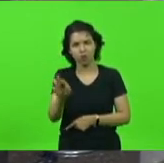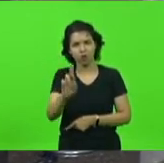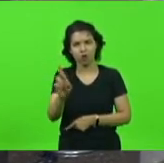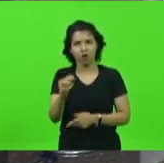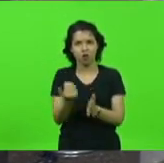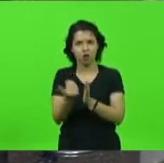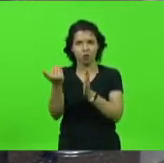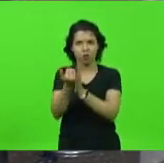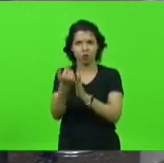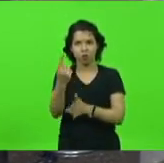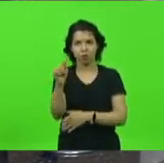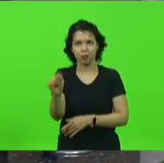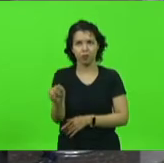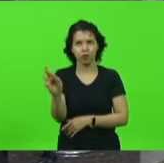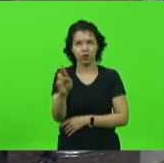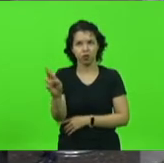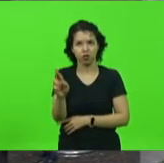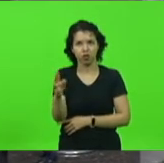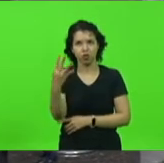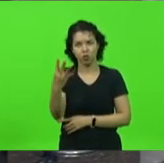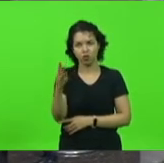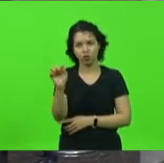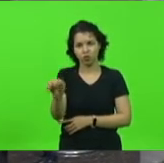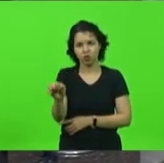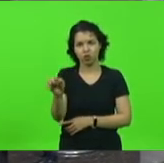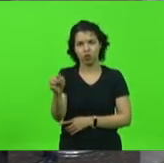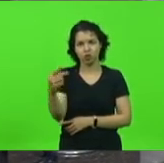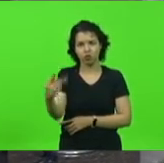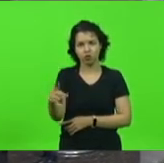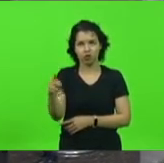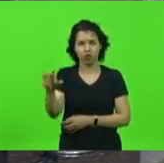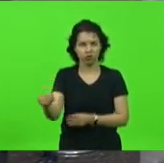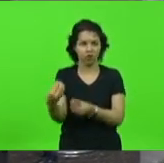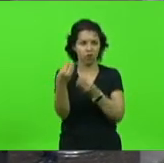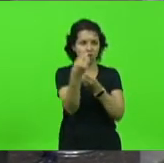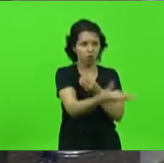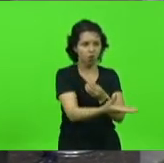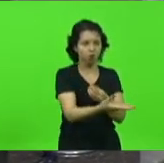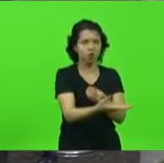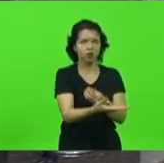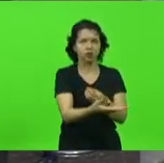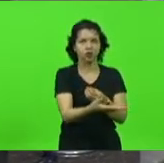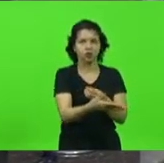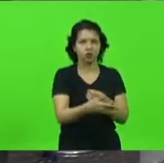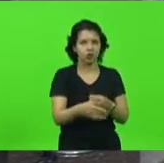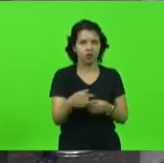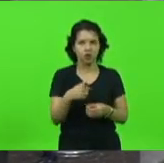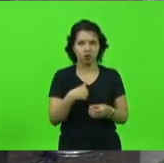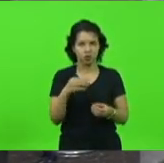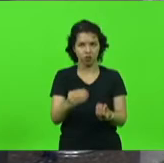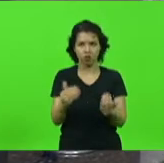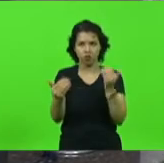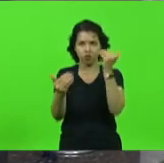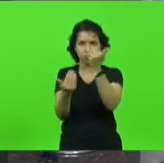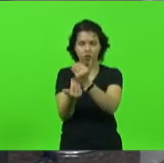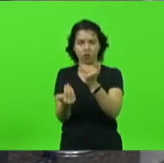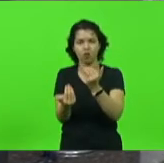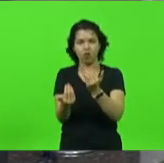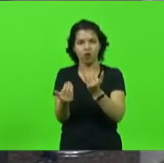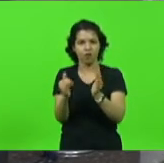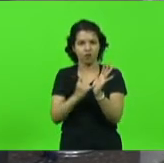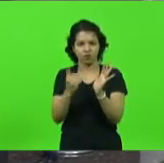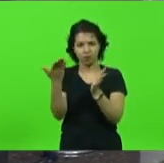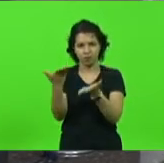para ele, vou pegar 4 mil do salário dele e vou dar para outro funcionário lá embaixo. Eu não vou repor a inflação que ele perdeu.